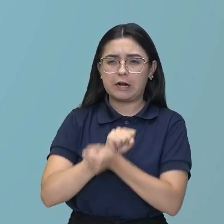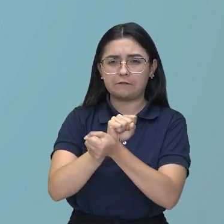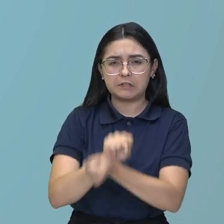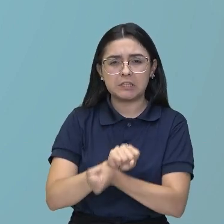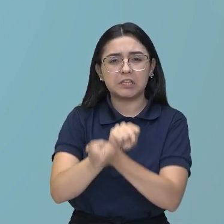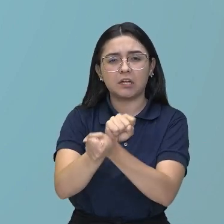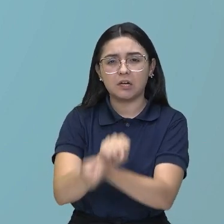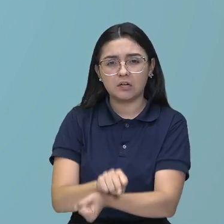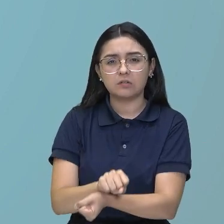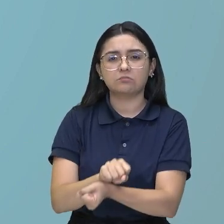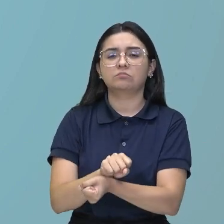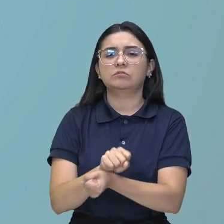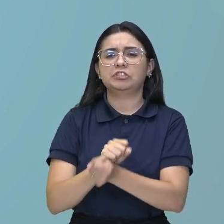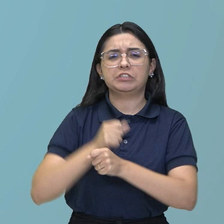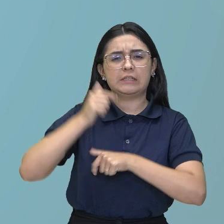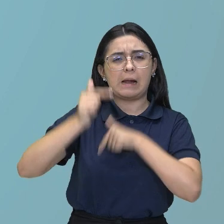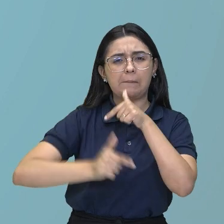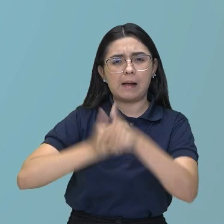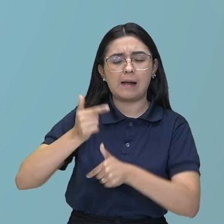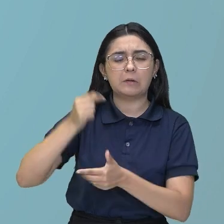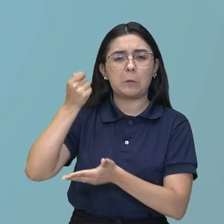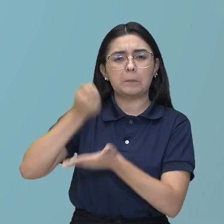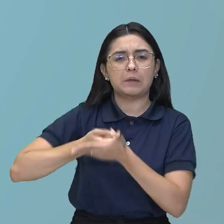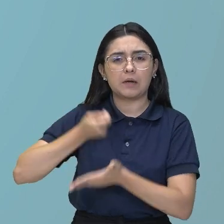essa ideia de que